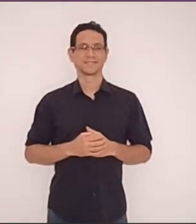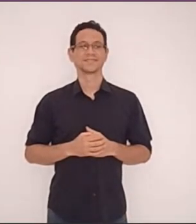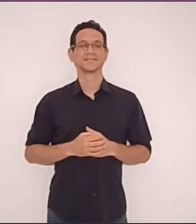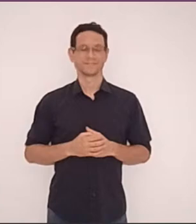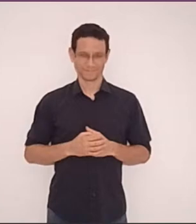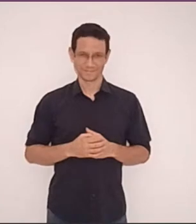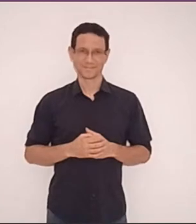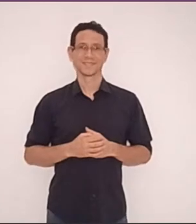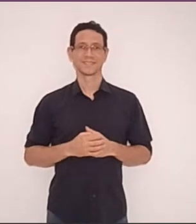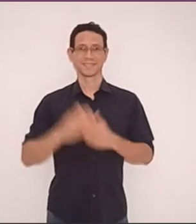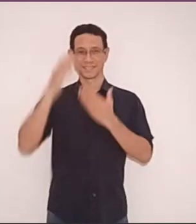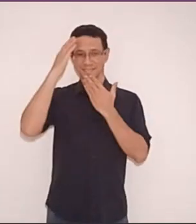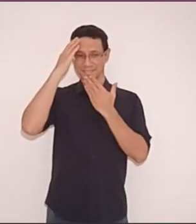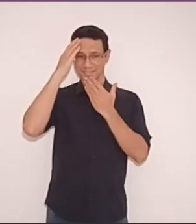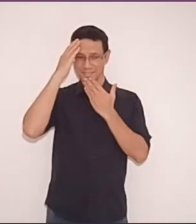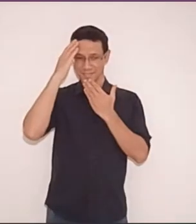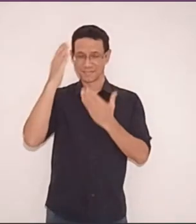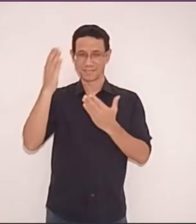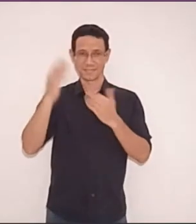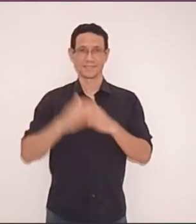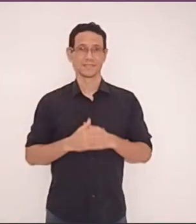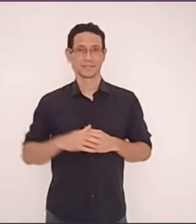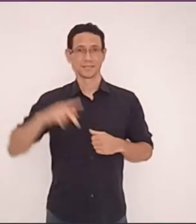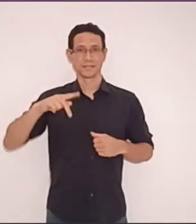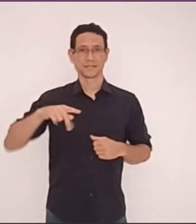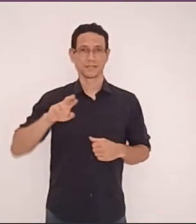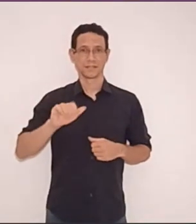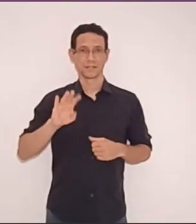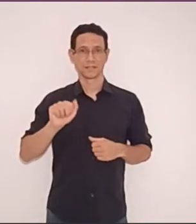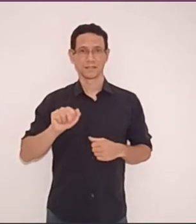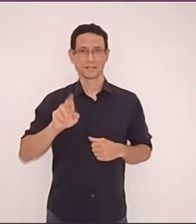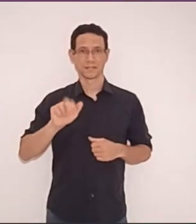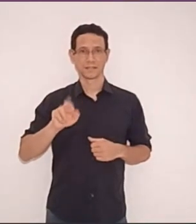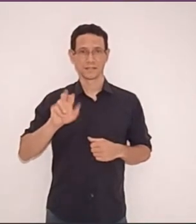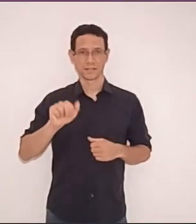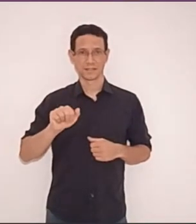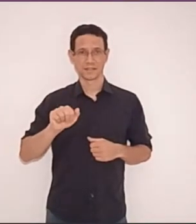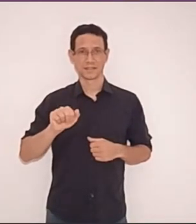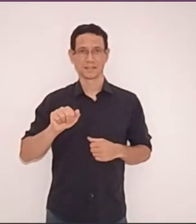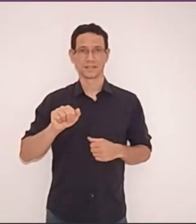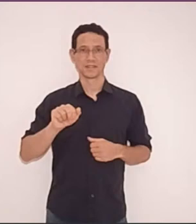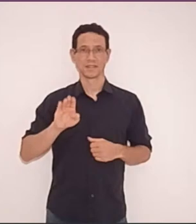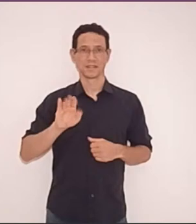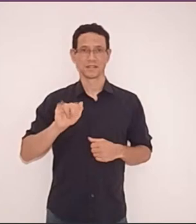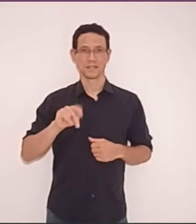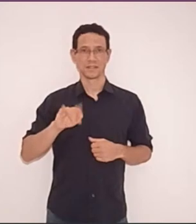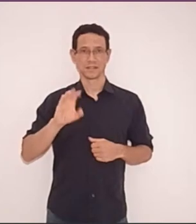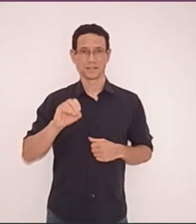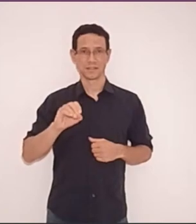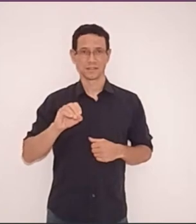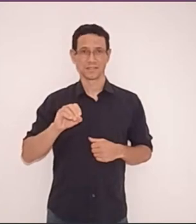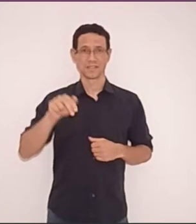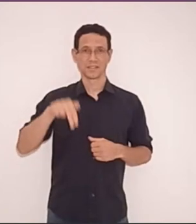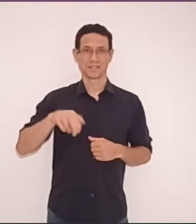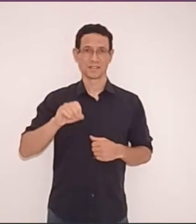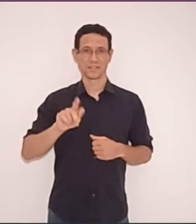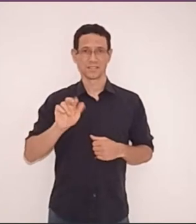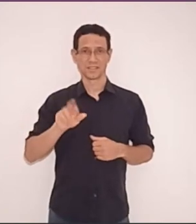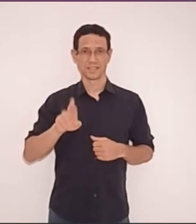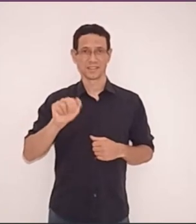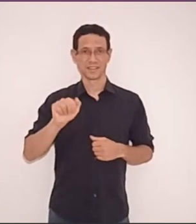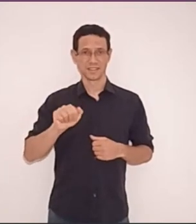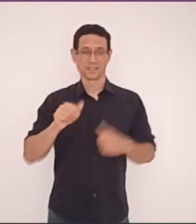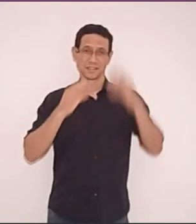muito obrigado a 70 preta Rara António Bispo Nogueira tem aqui